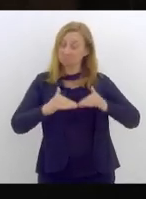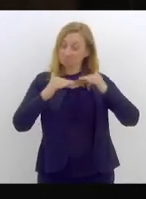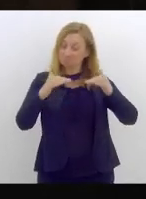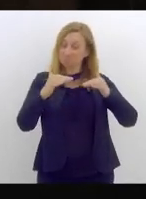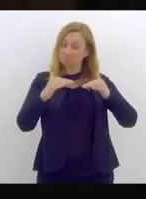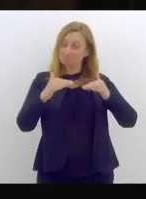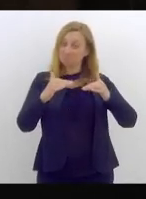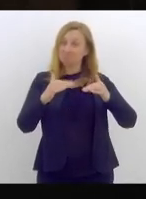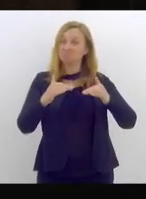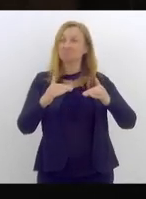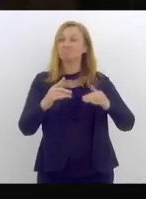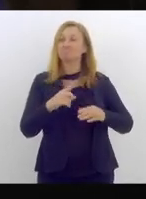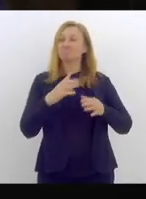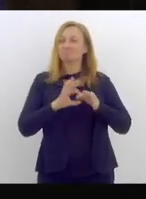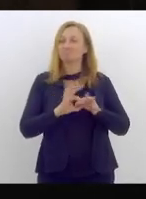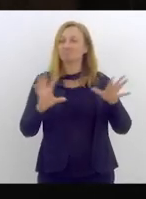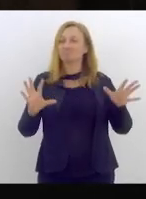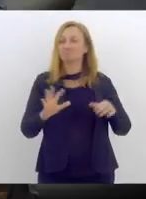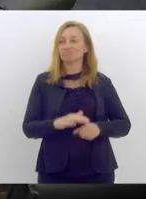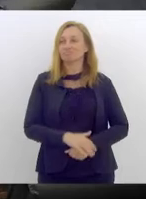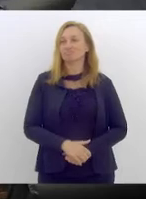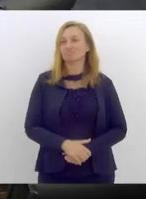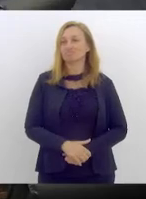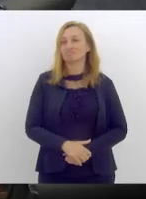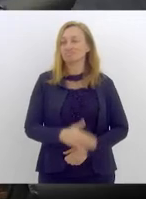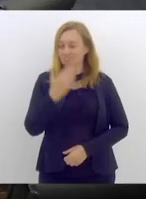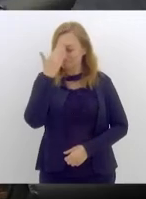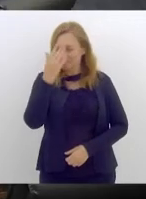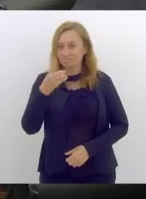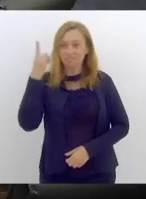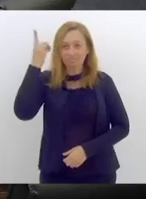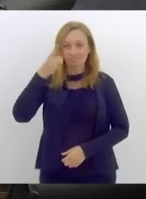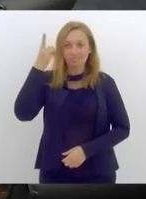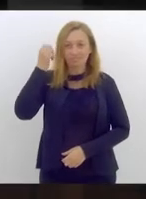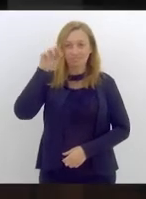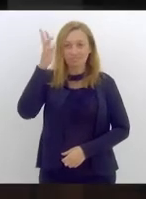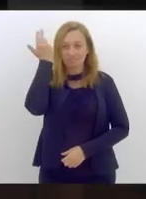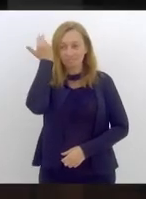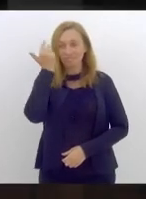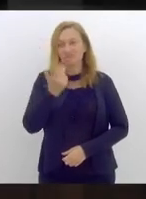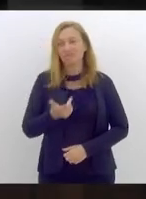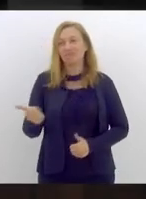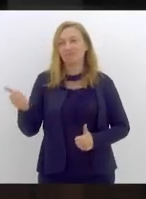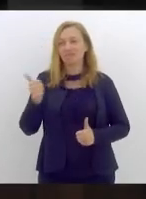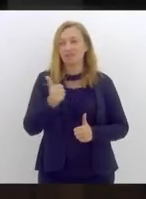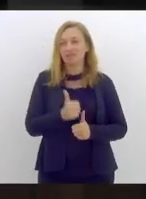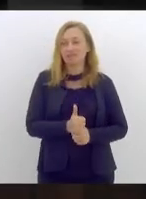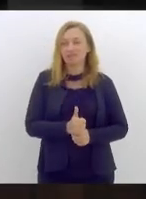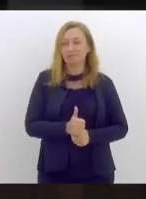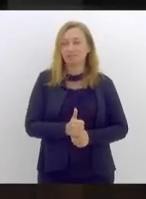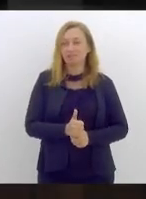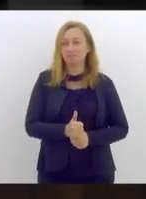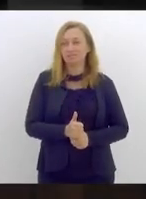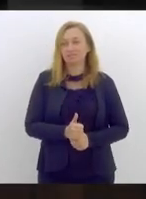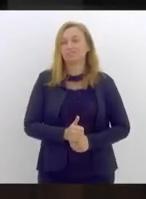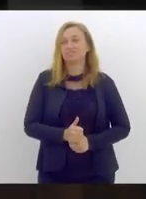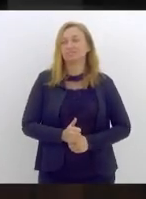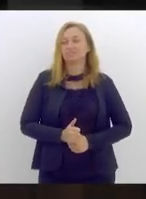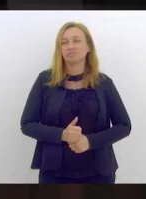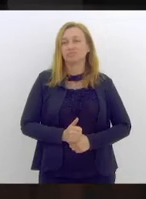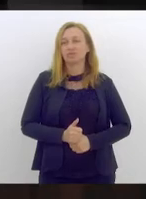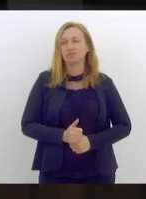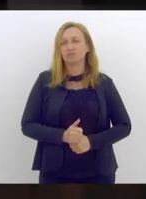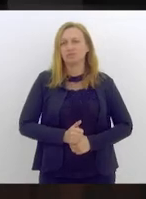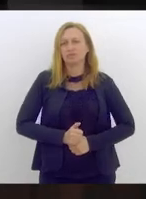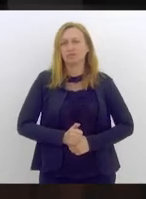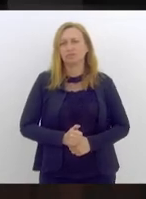o rumo da nossa Independência Obrigado Deputado Eleomar Coelho aqui eu convido para assumir a presença dos trabalhos para que eu ainda possa fazer uso da